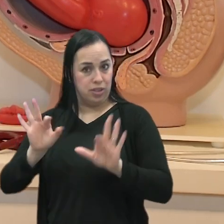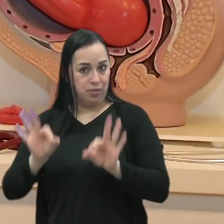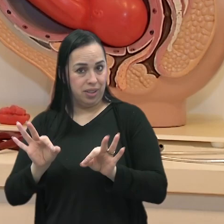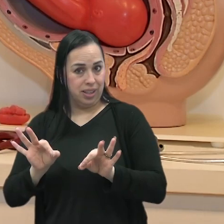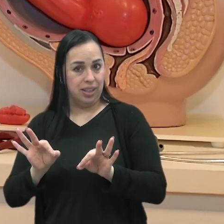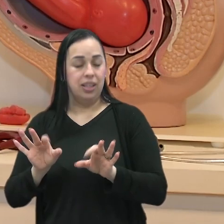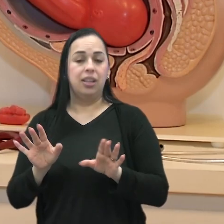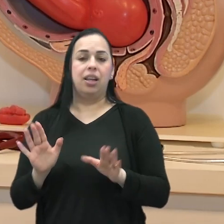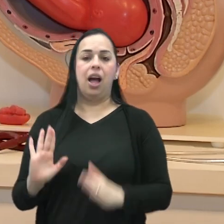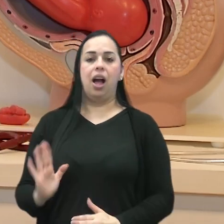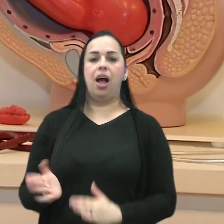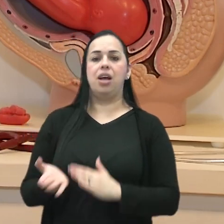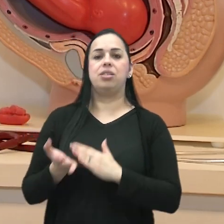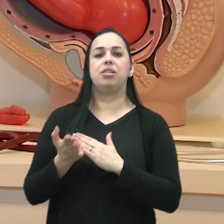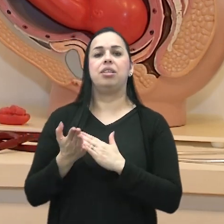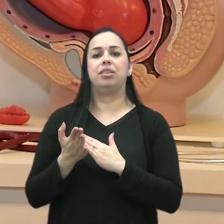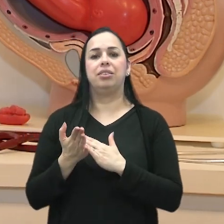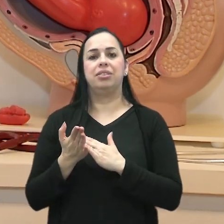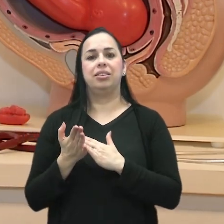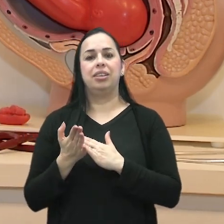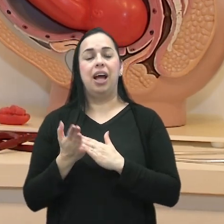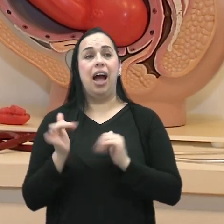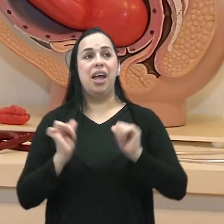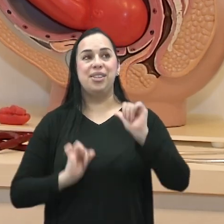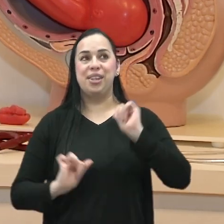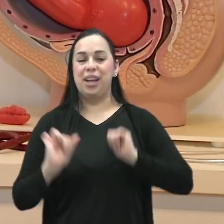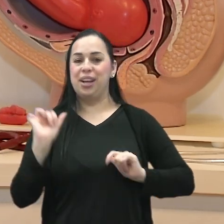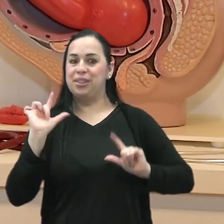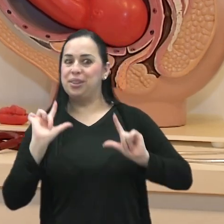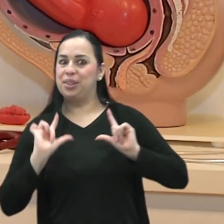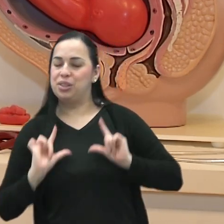prazerosa para ela. E isso ajuda a descontar a